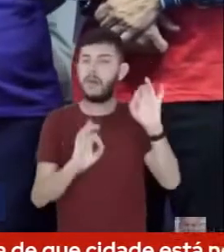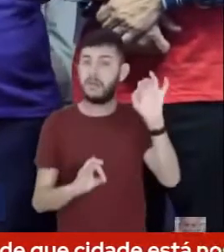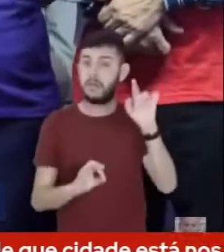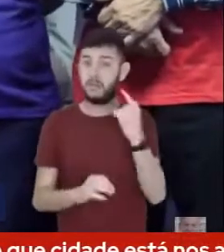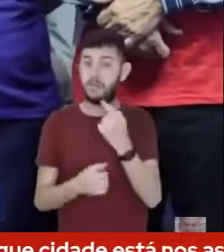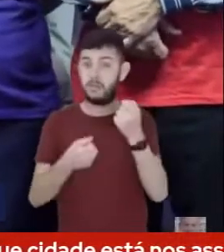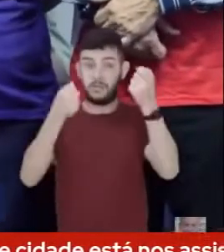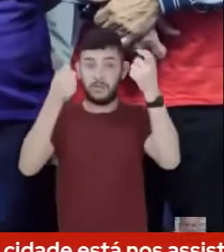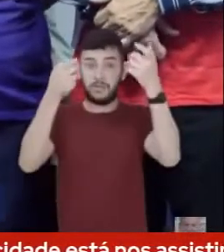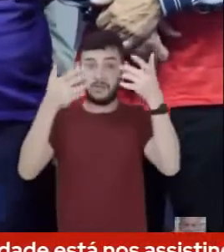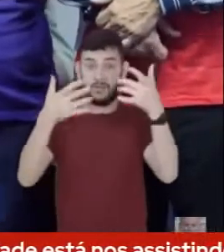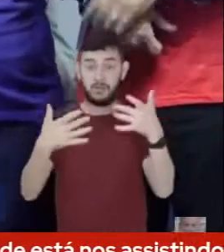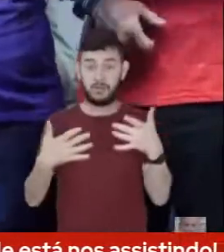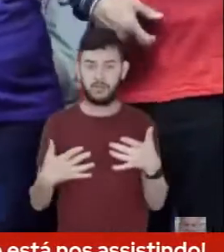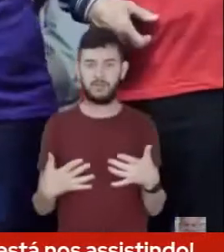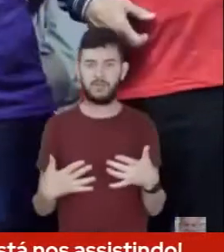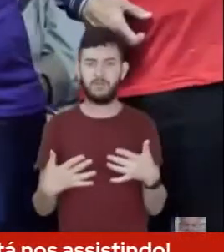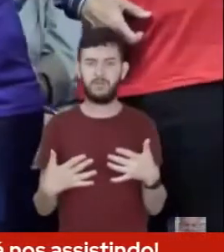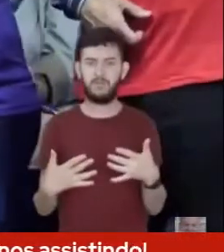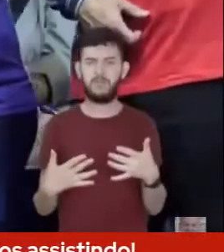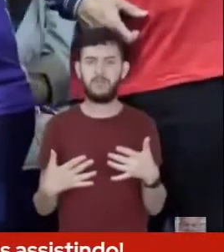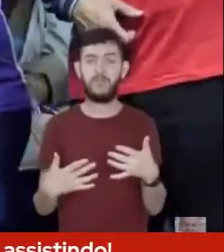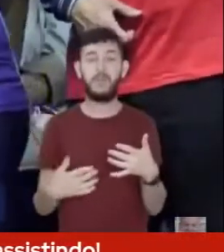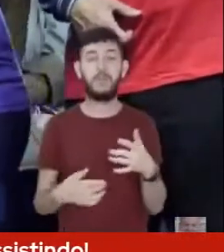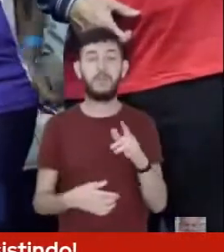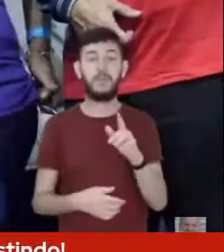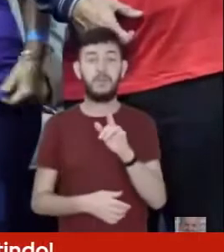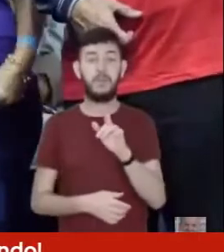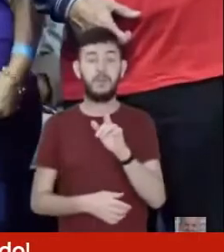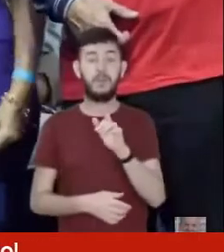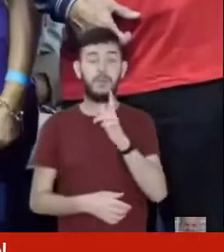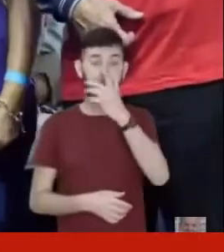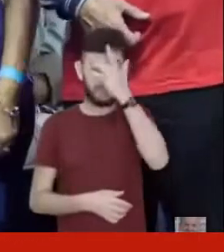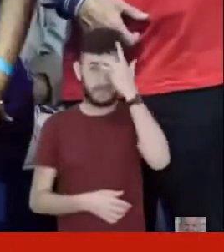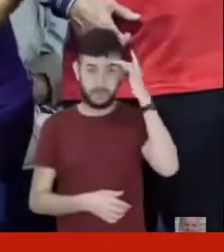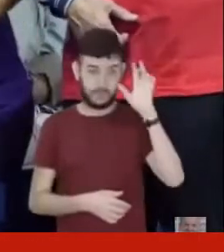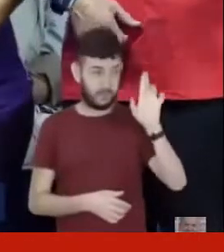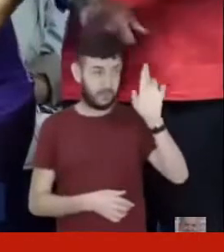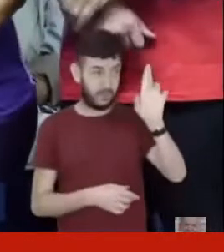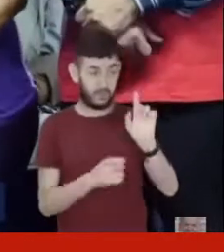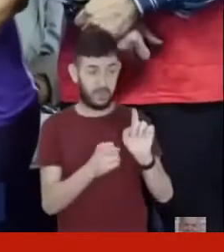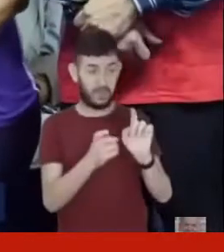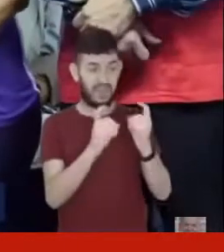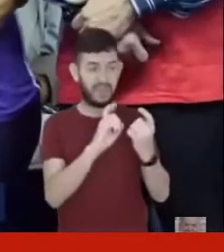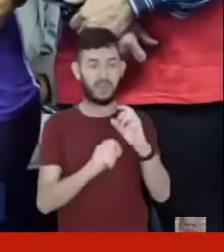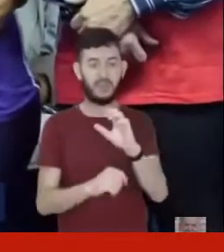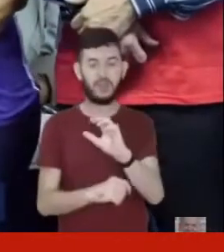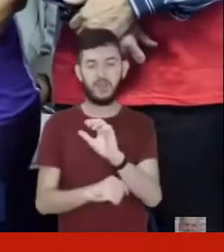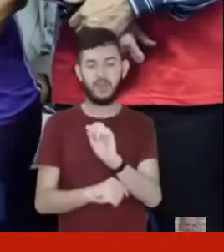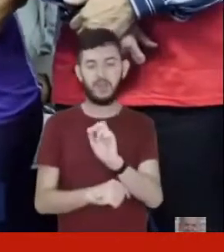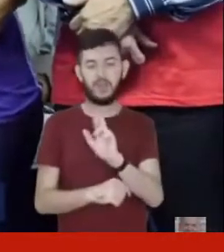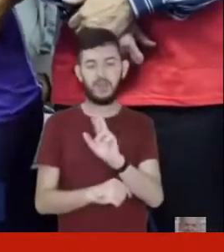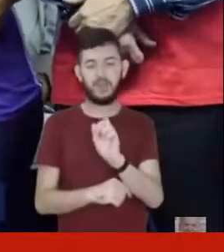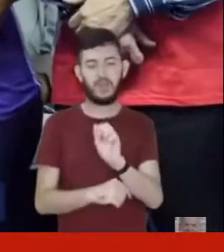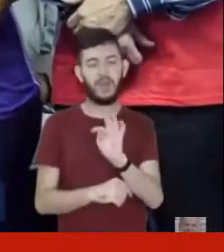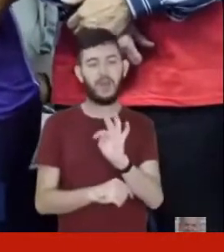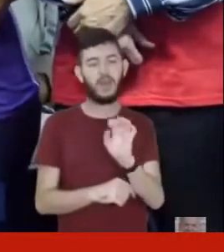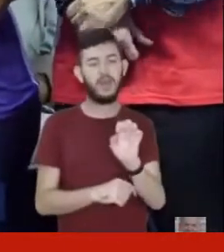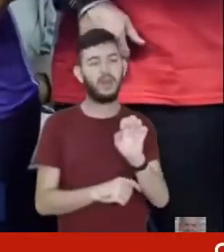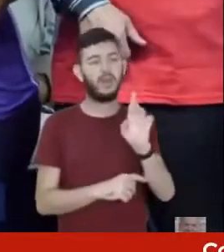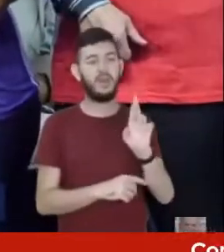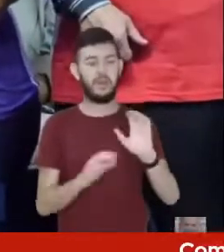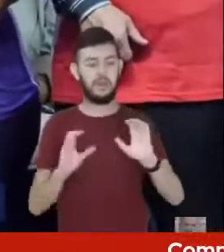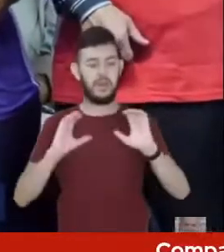essencialmente de governantes que não têm caráter. Não tem como governar o